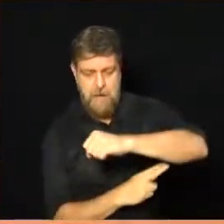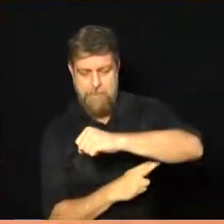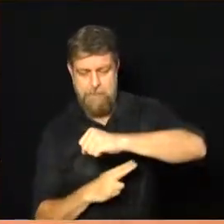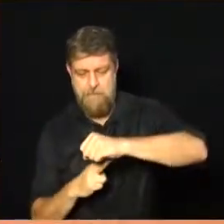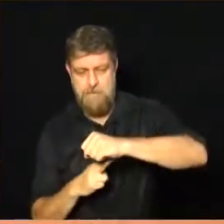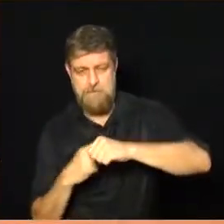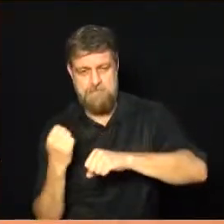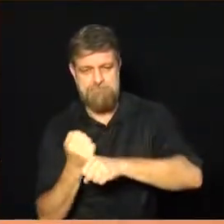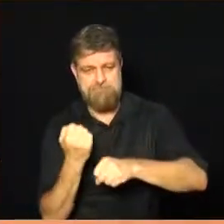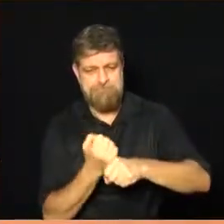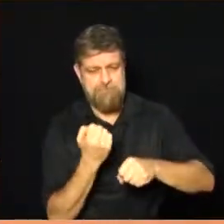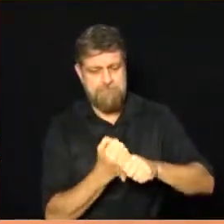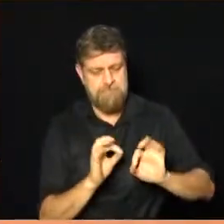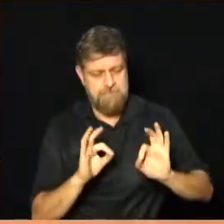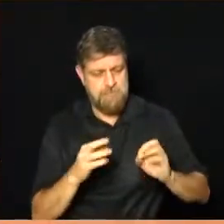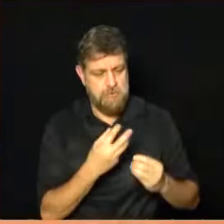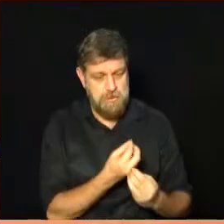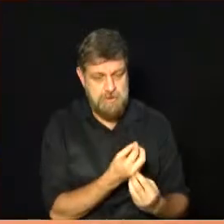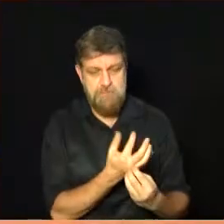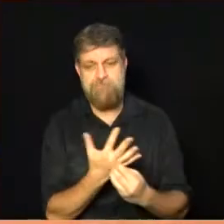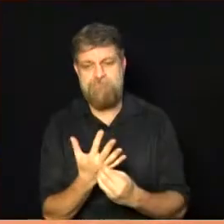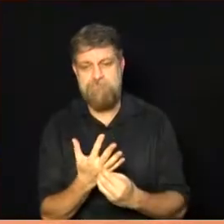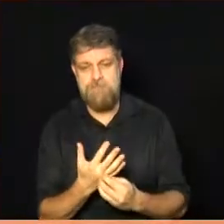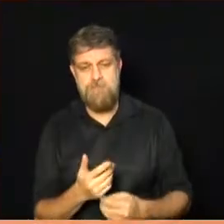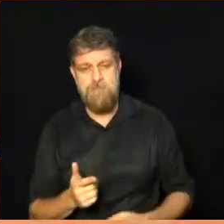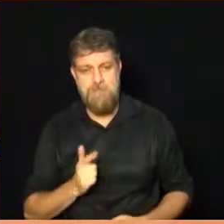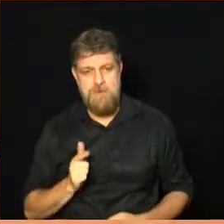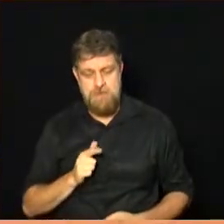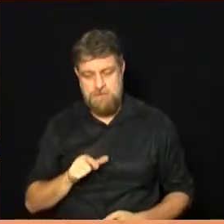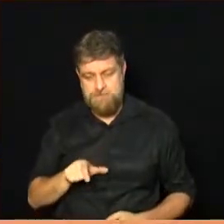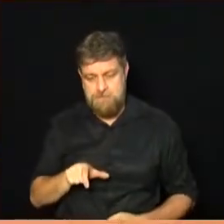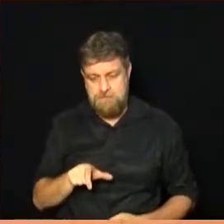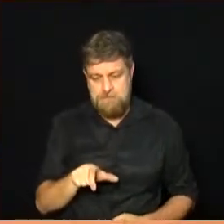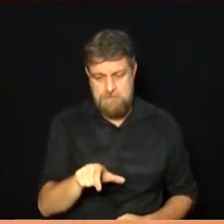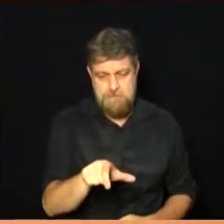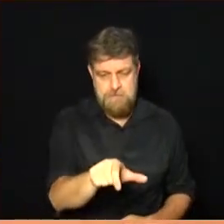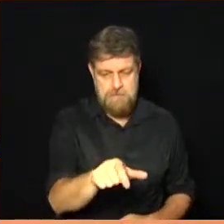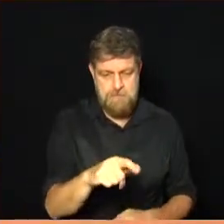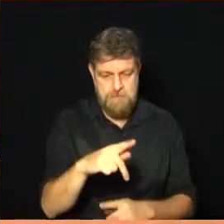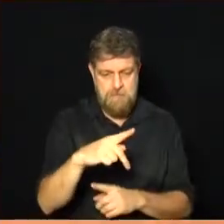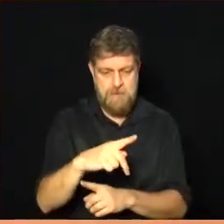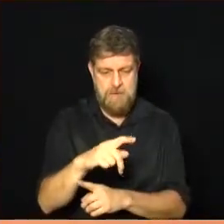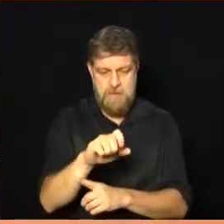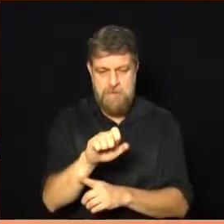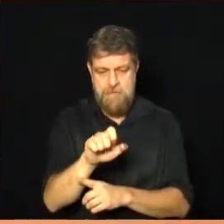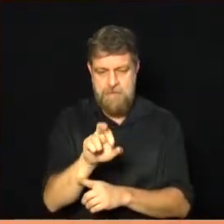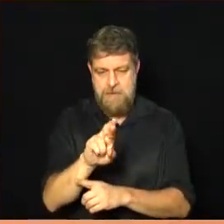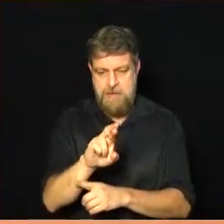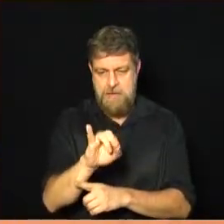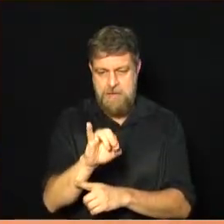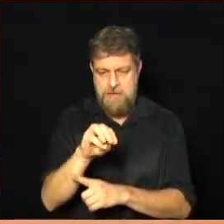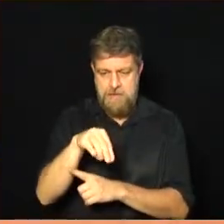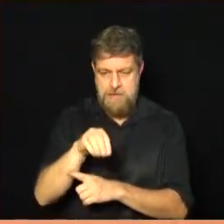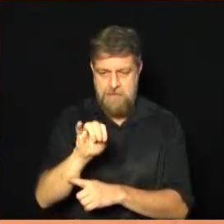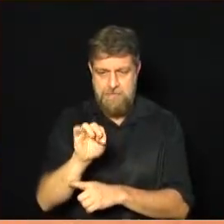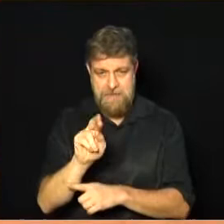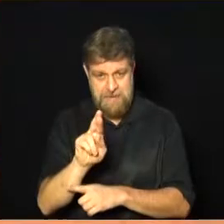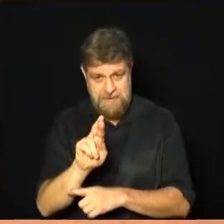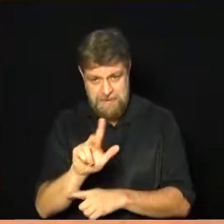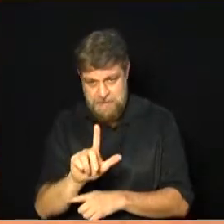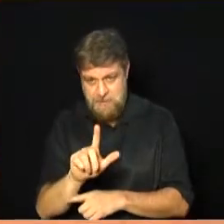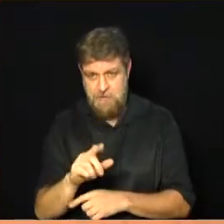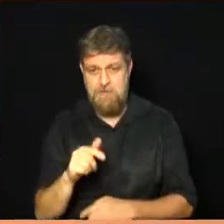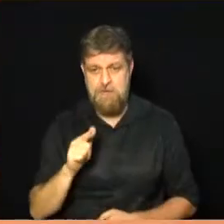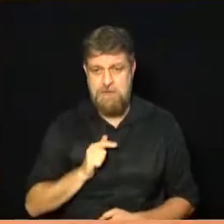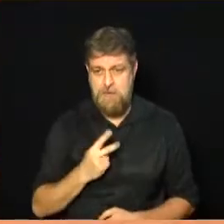artes. Correndo o corredor perimetral, interligação de 4,1 quilômetros de extensão. Esses